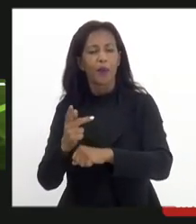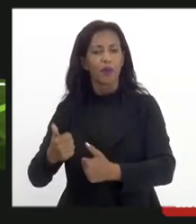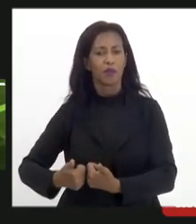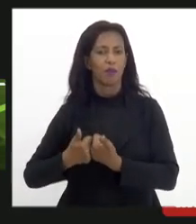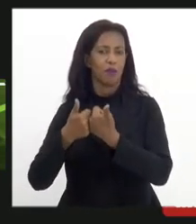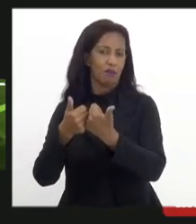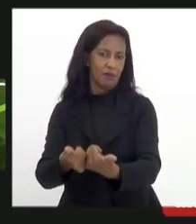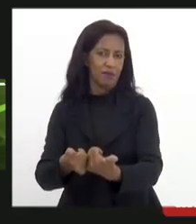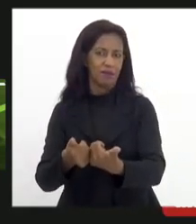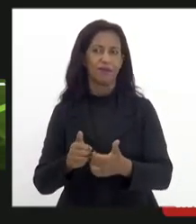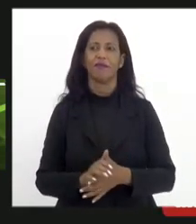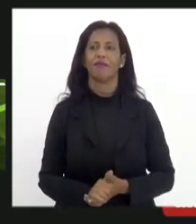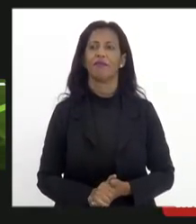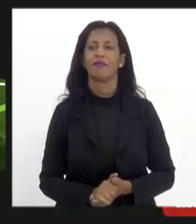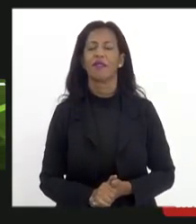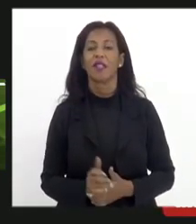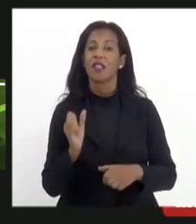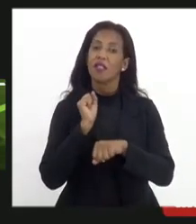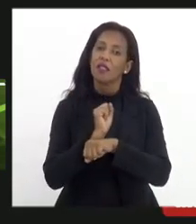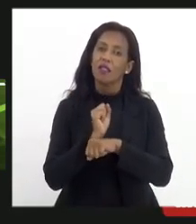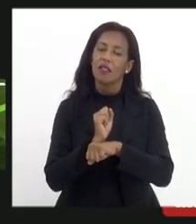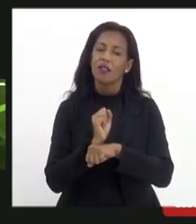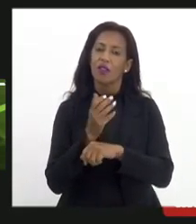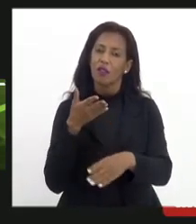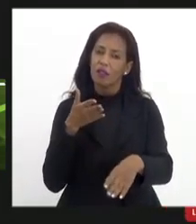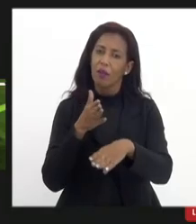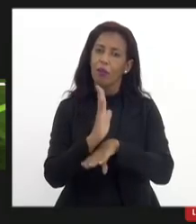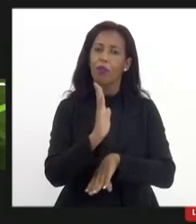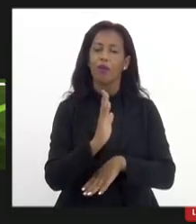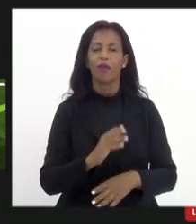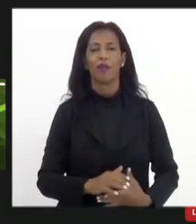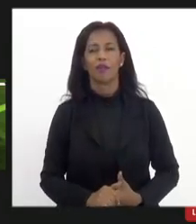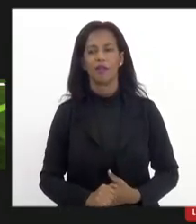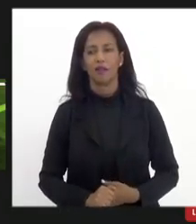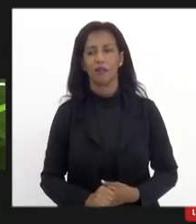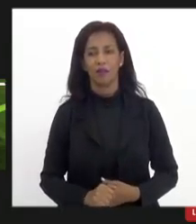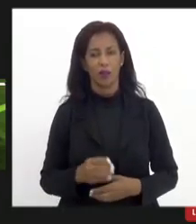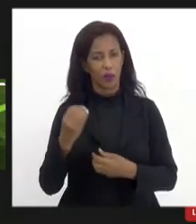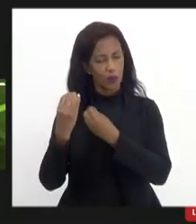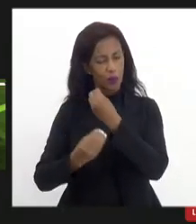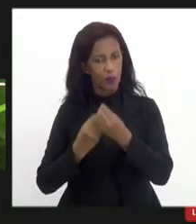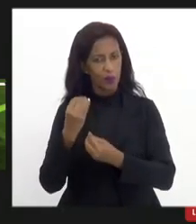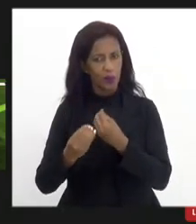melhorias, né? Espero que seja aprovada, né? Como foi